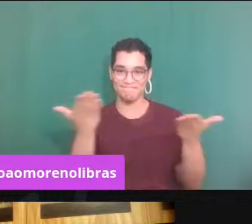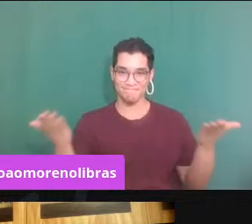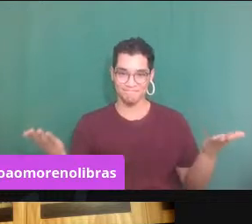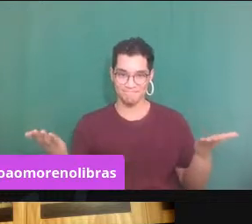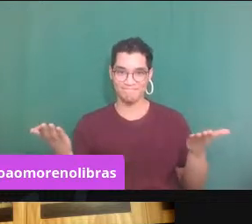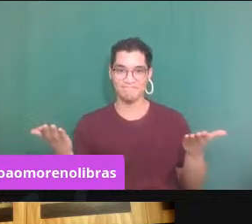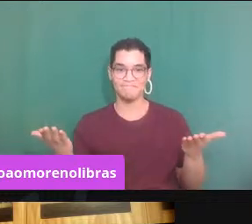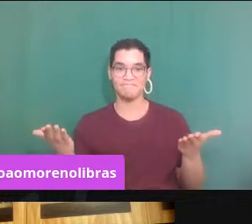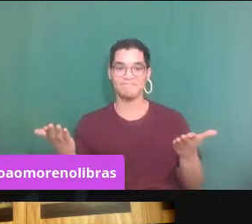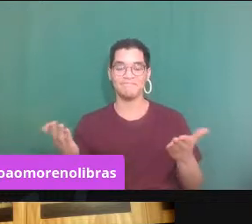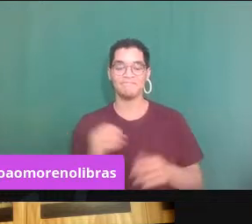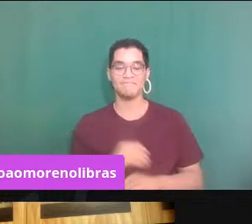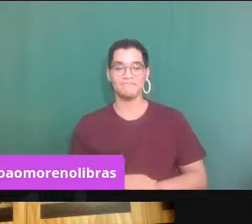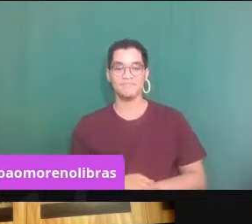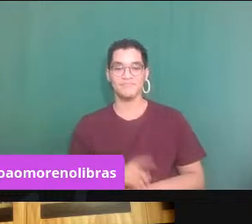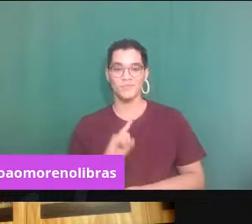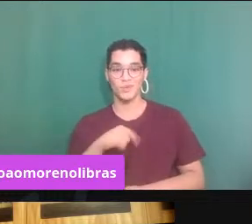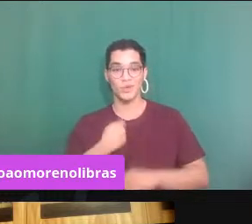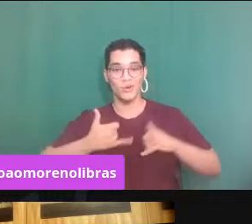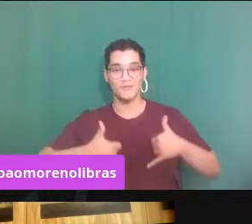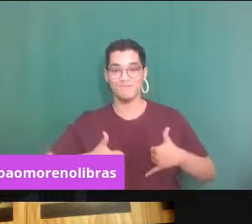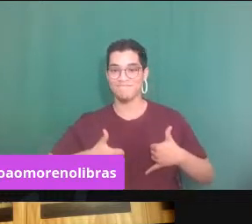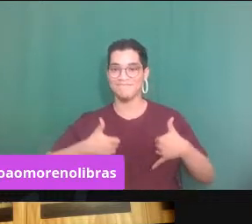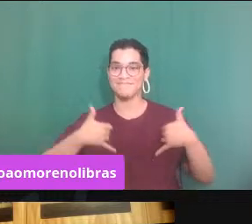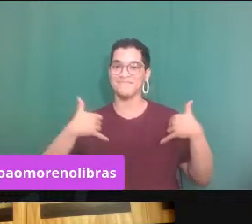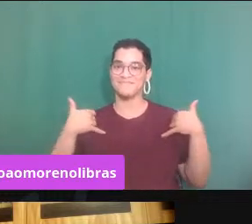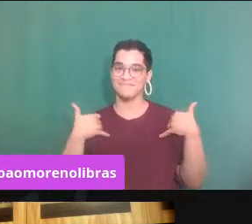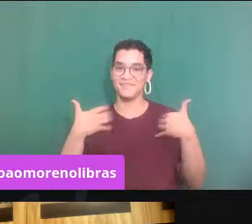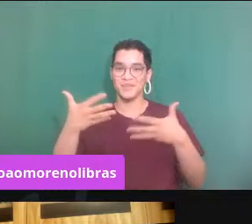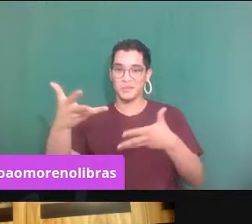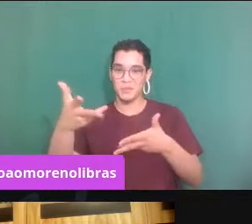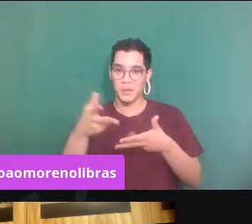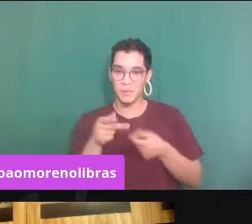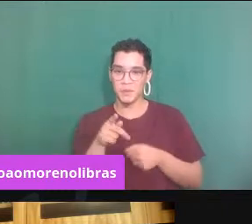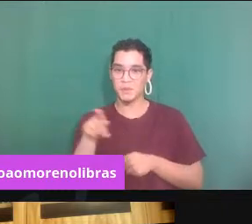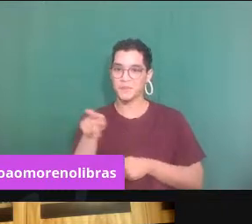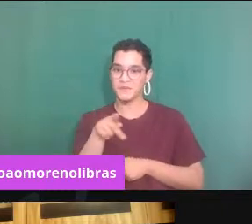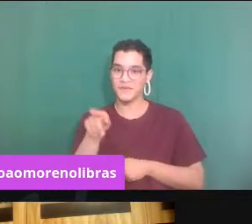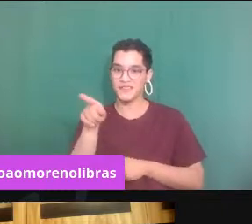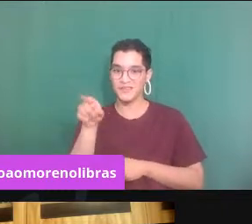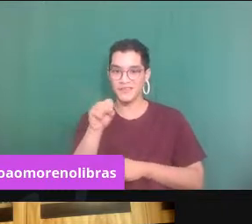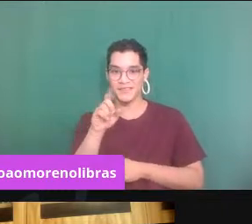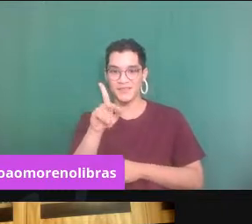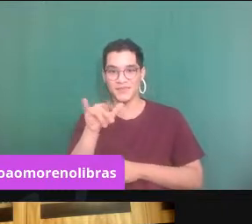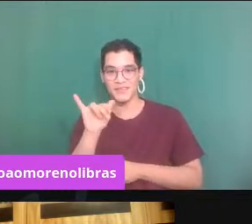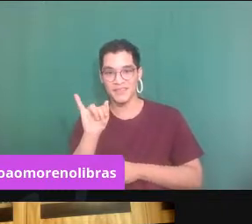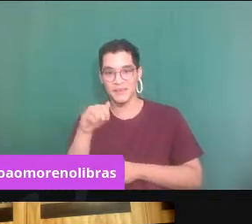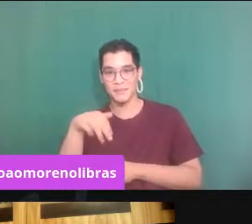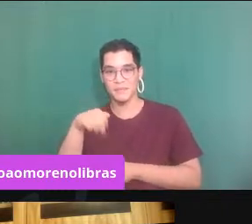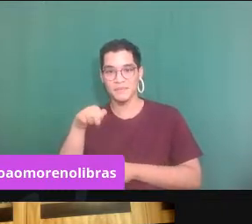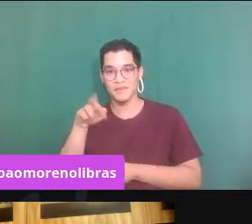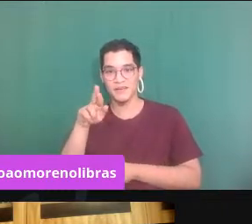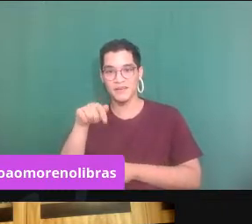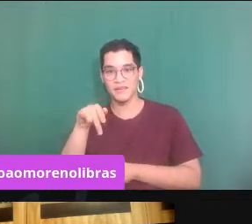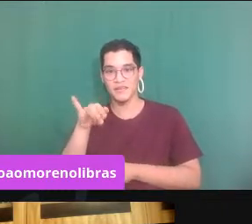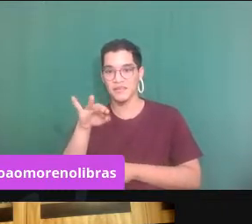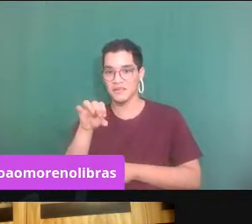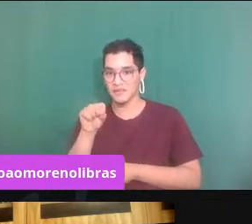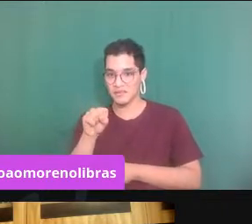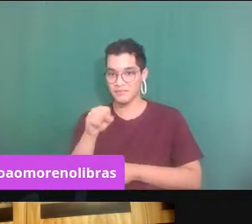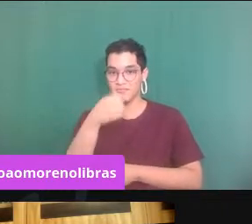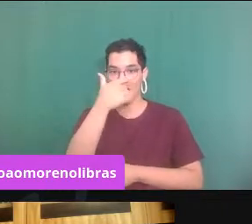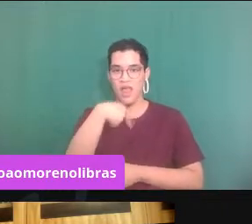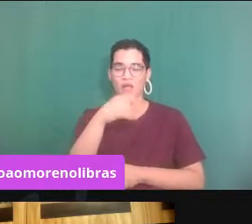Para nós é uma grande honra receber aqui a professora Sueli Marquese. Já tive a oportunidade de ler alguns